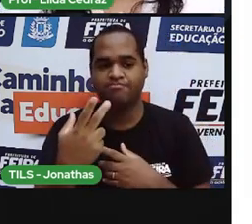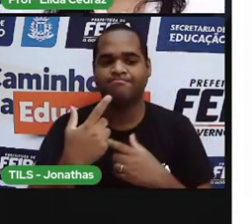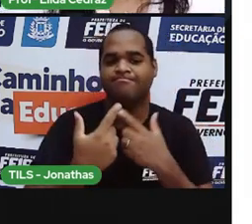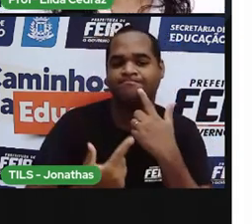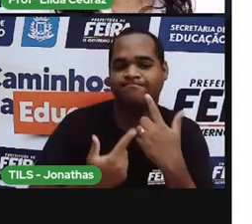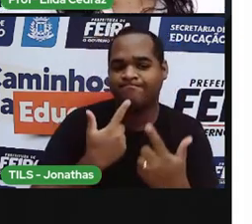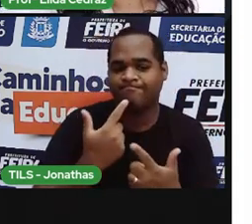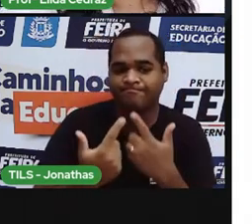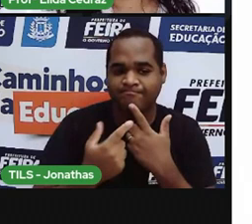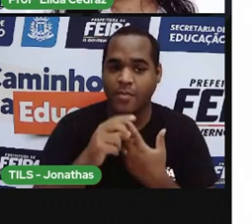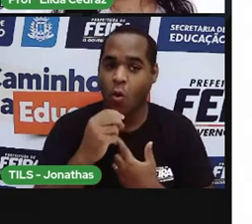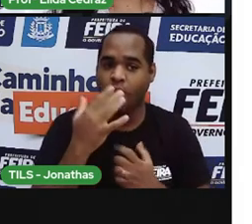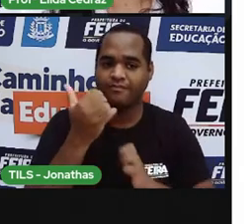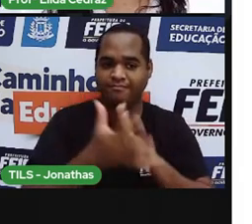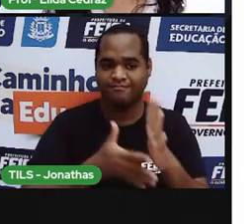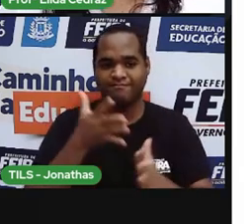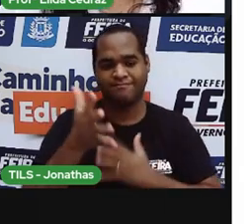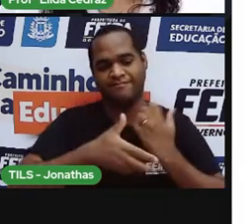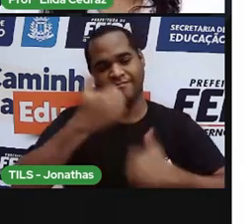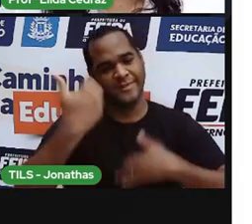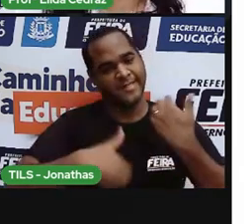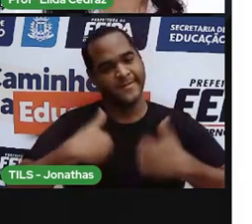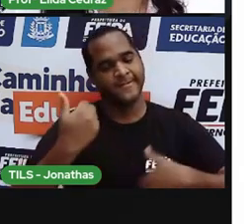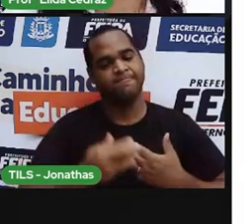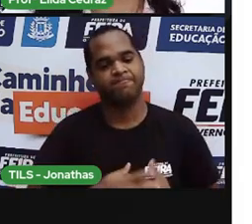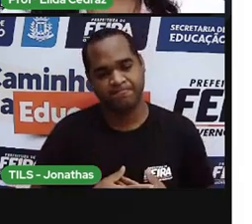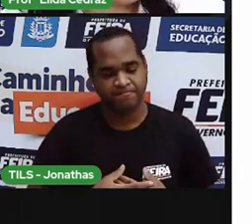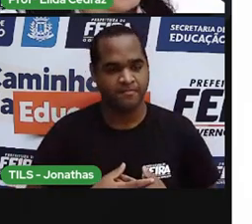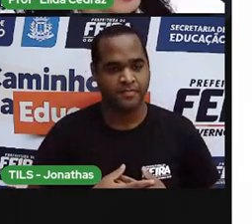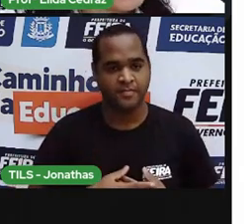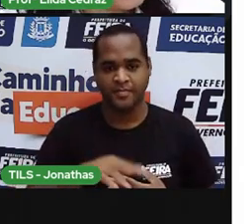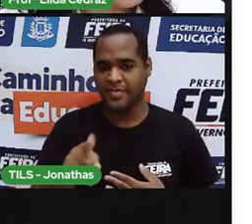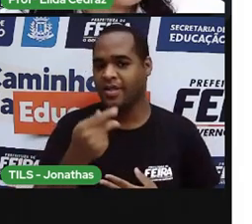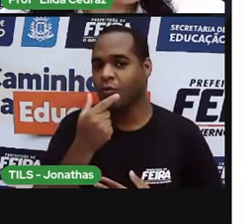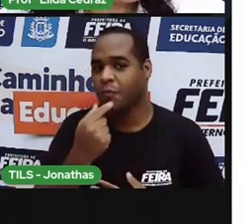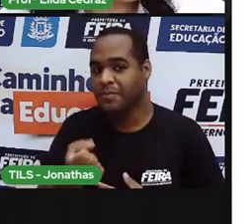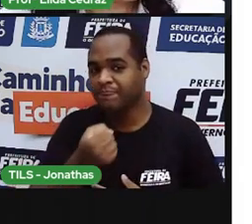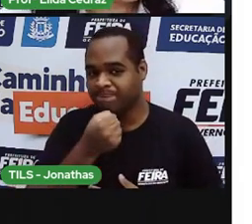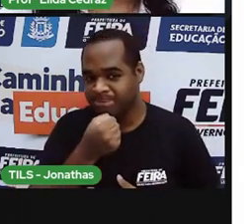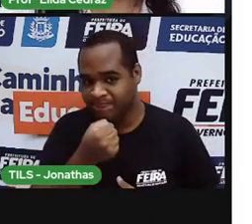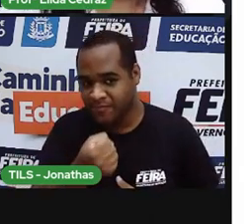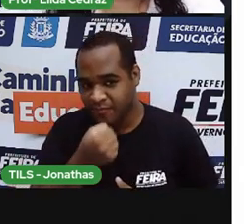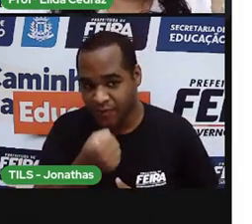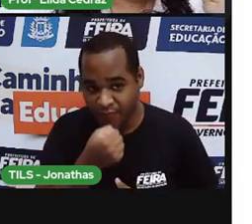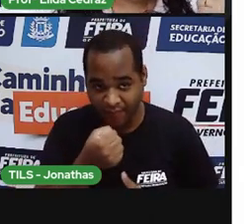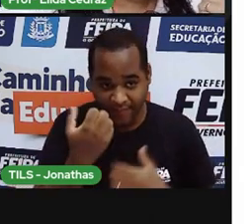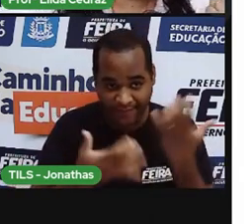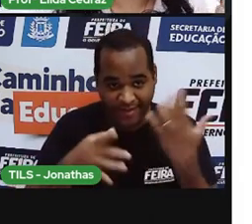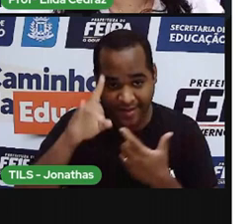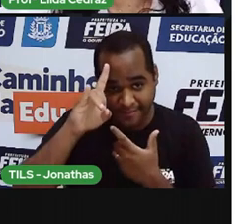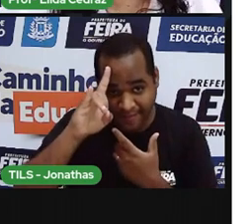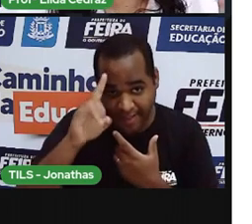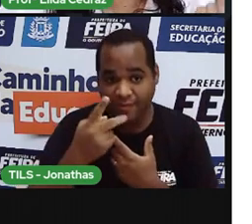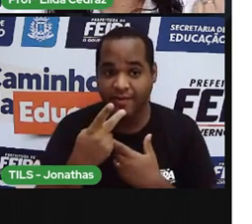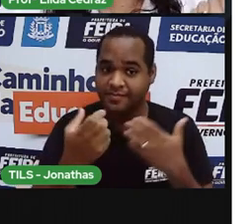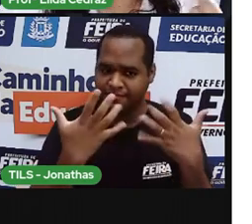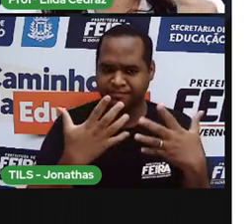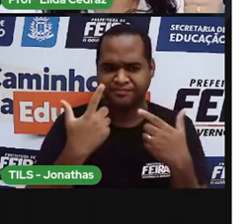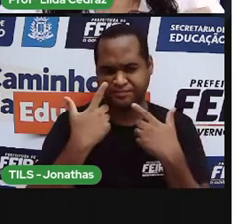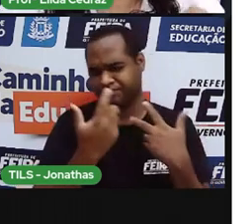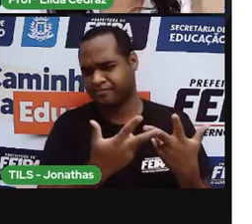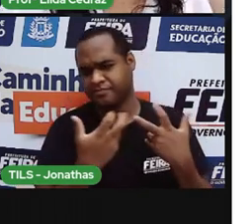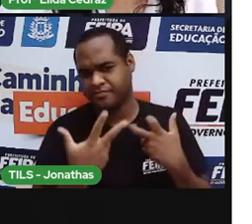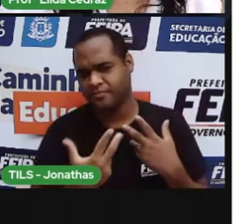viu um narrador de futebol do rádio? Já percebeu como